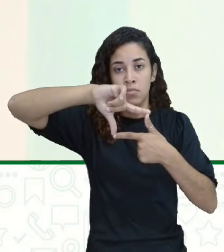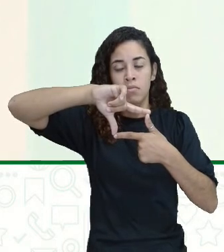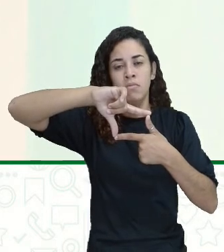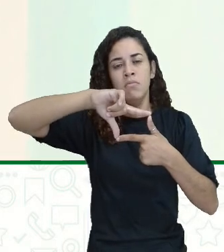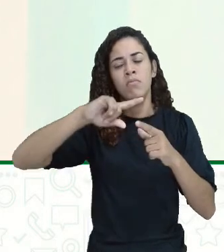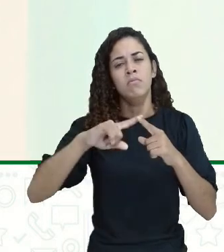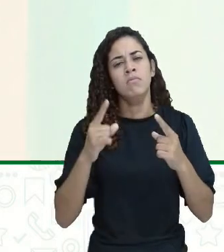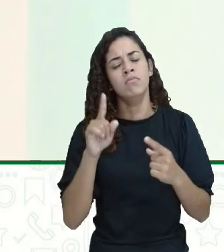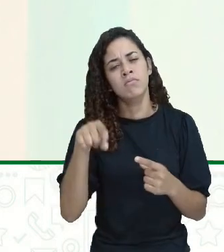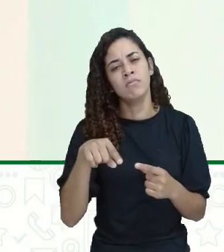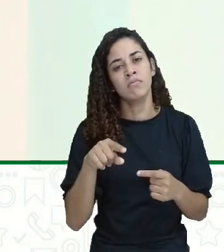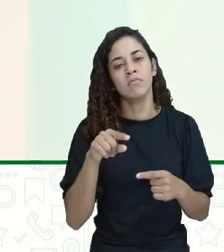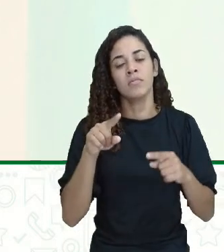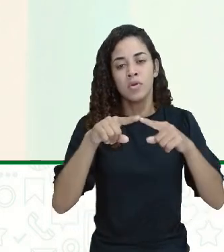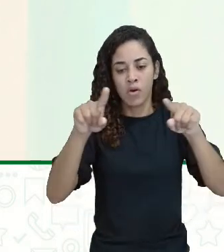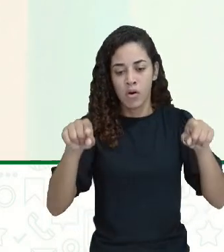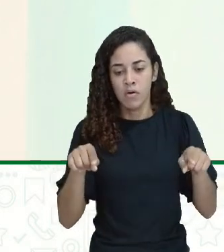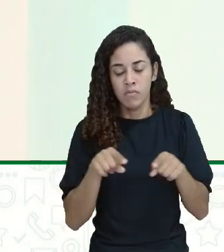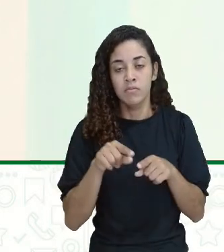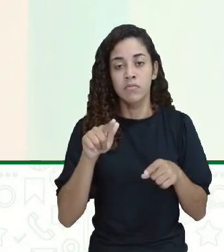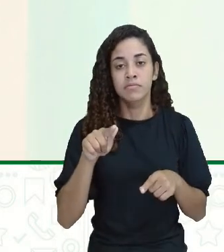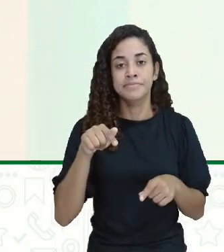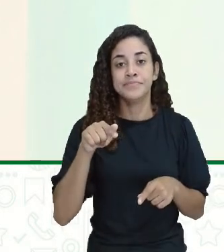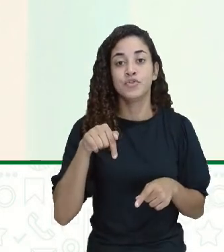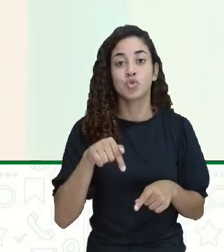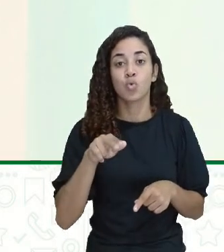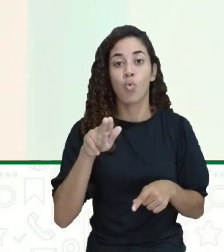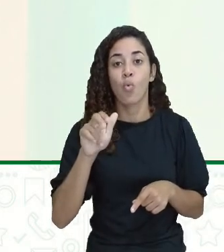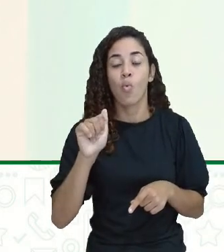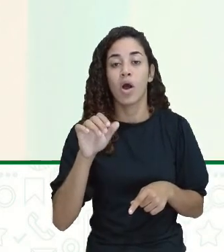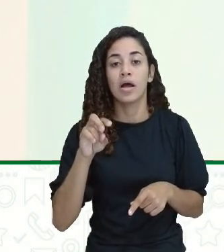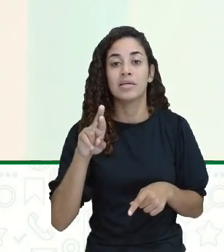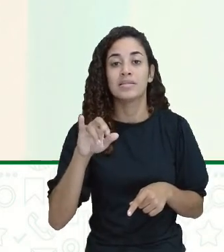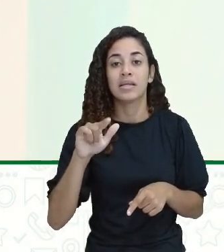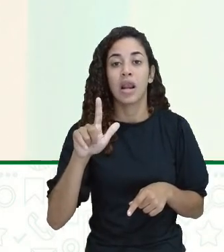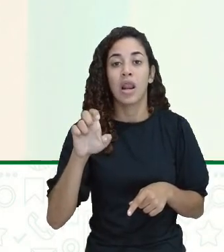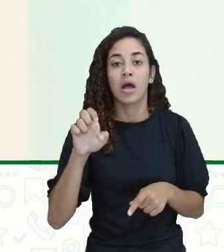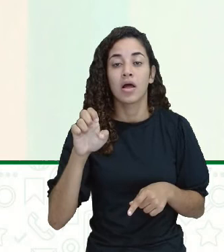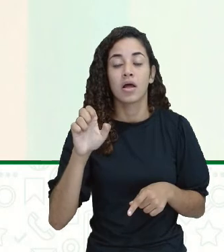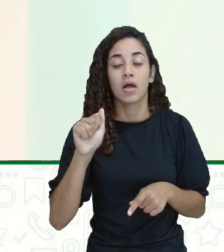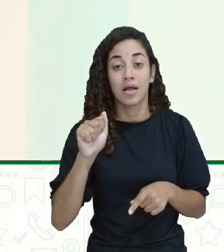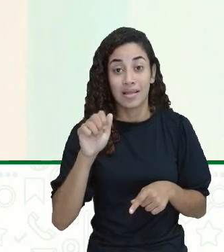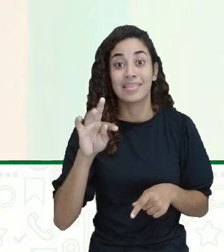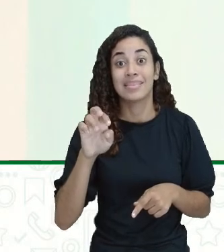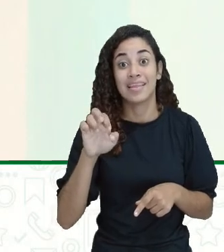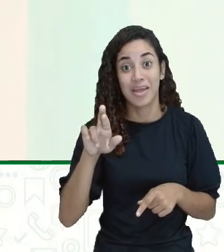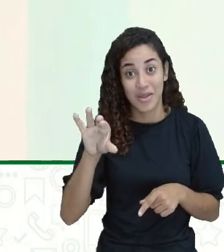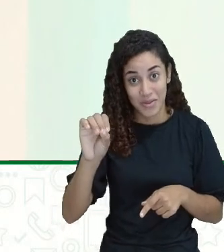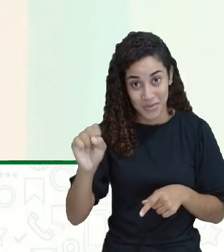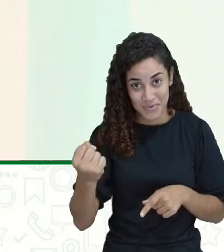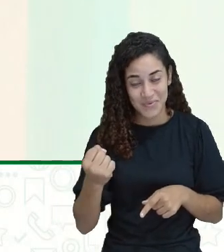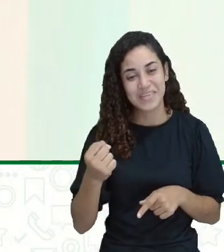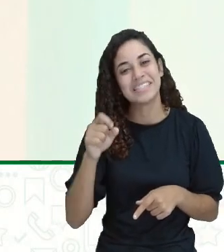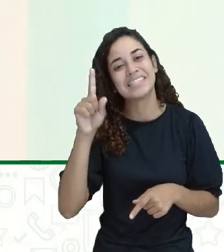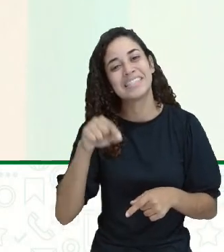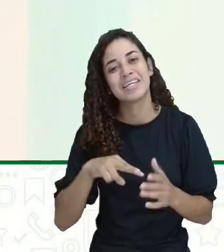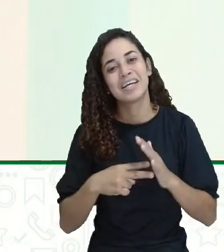eles são quadriláteros, não esqueçam disso. Quadriláteros quer dizer toda figura